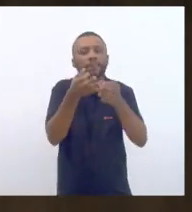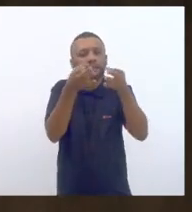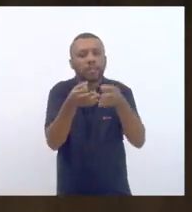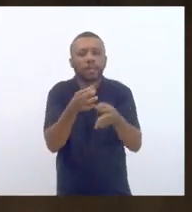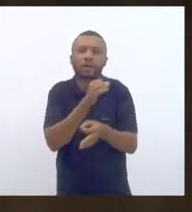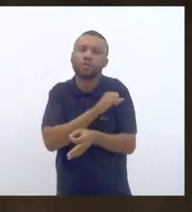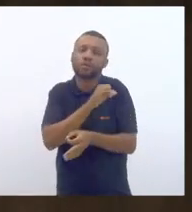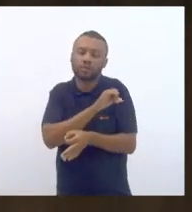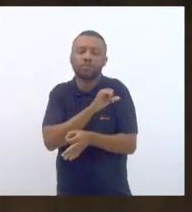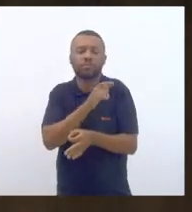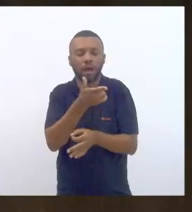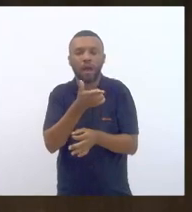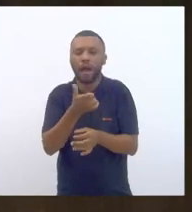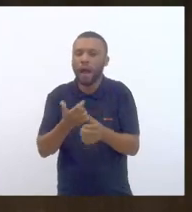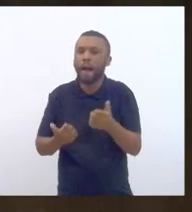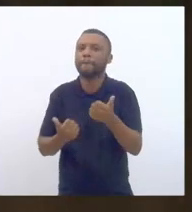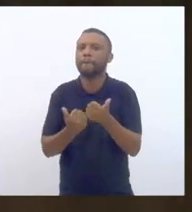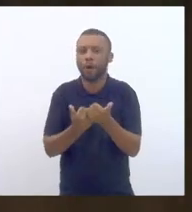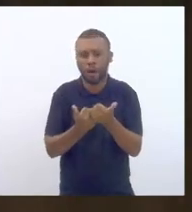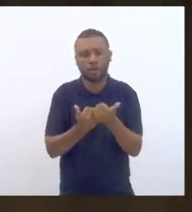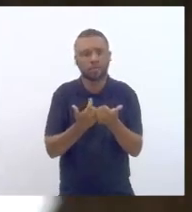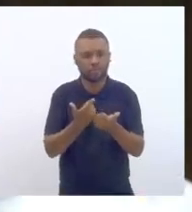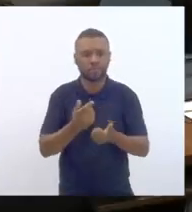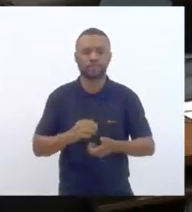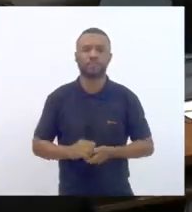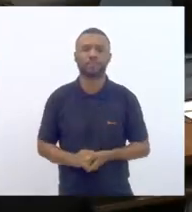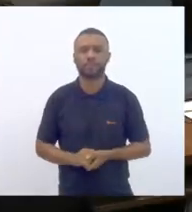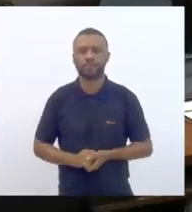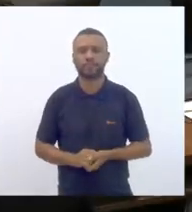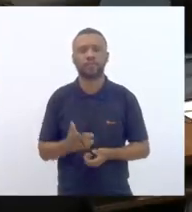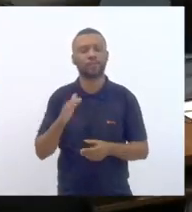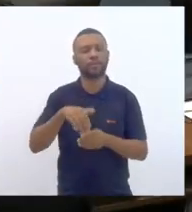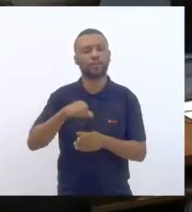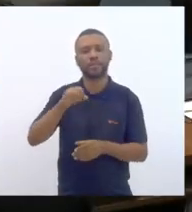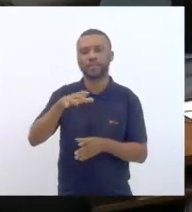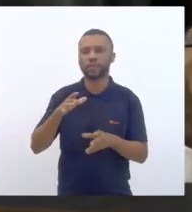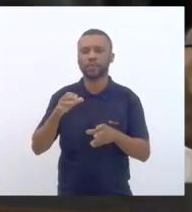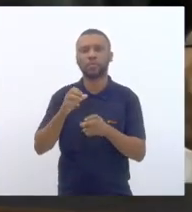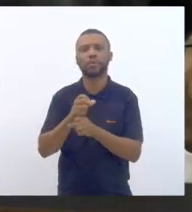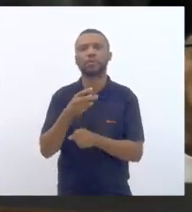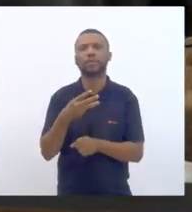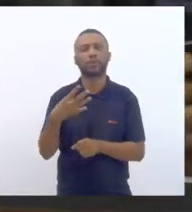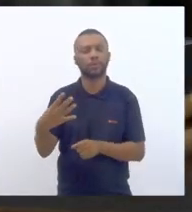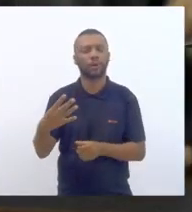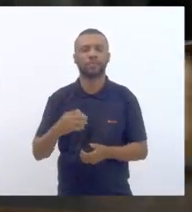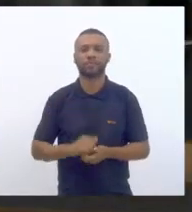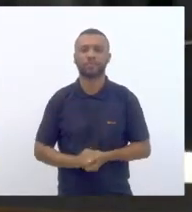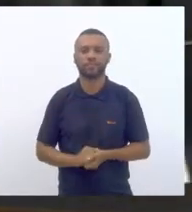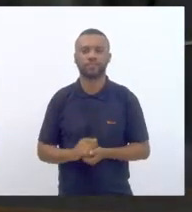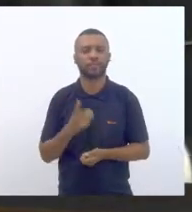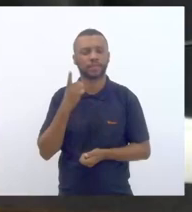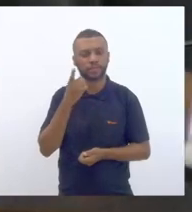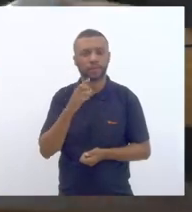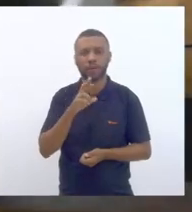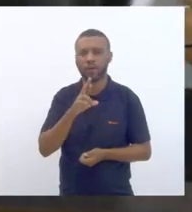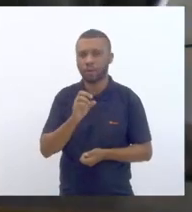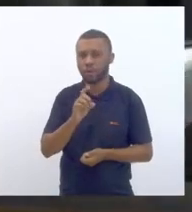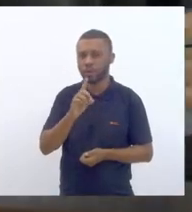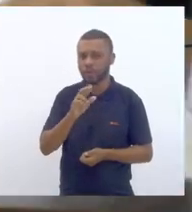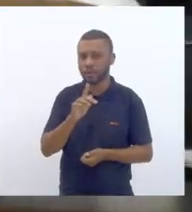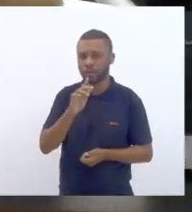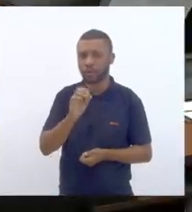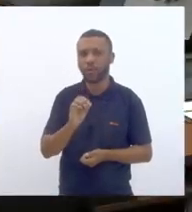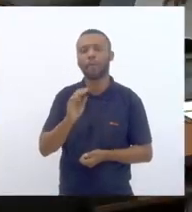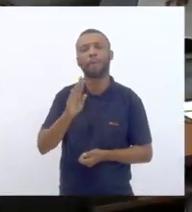ganha muito. Então, meu voto é favorável. Voto sim, Rodrigo Amorim, 34. Deputado Rodrigo Bacelar.